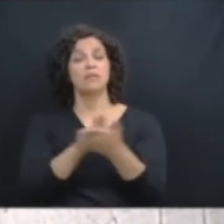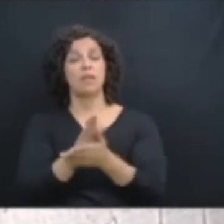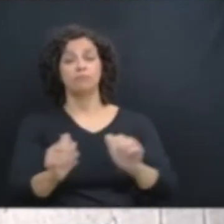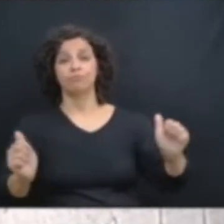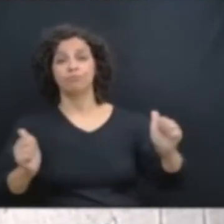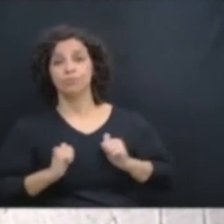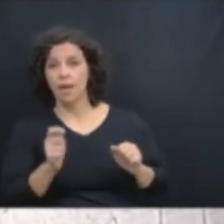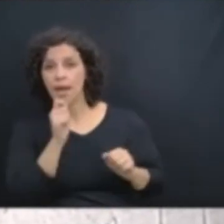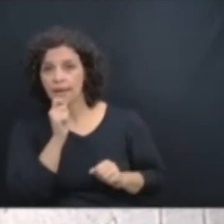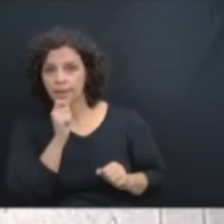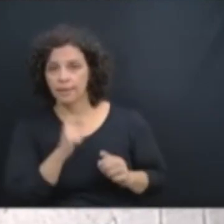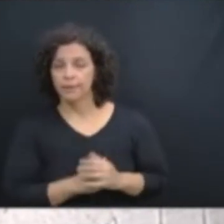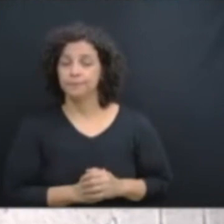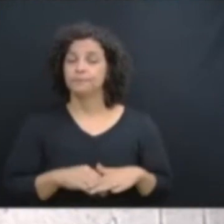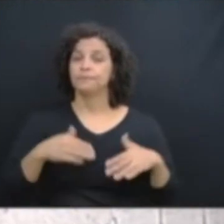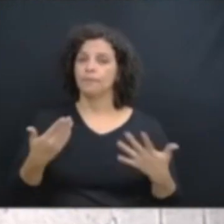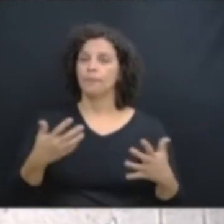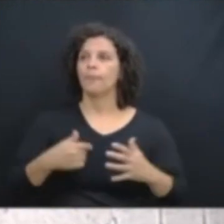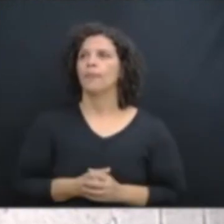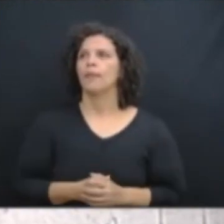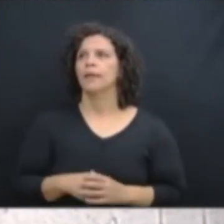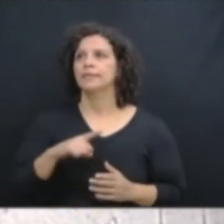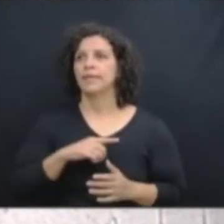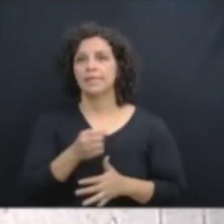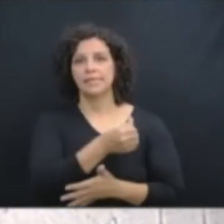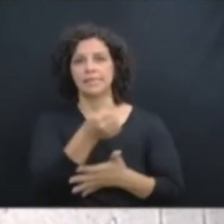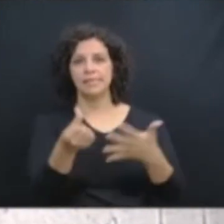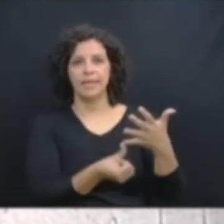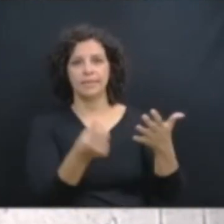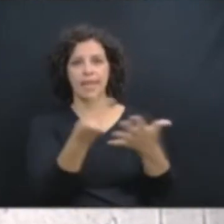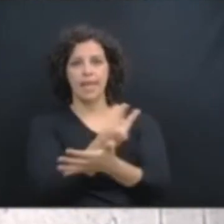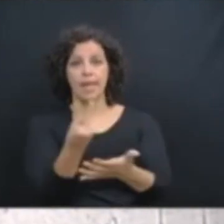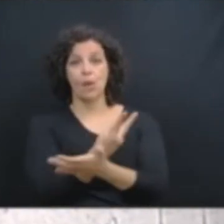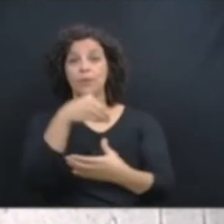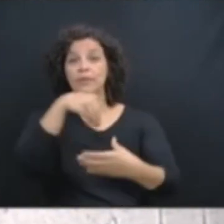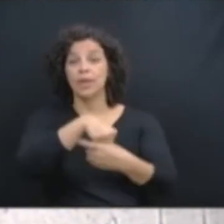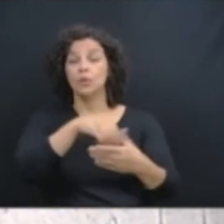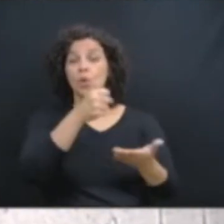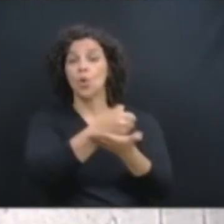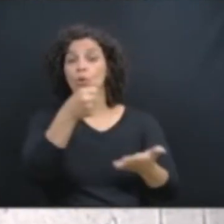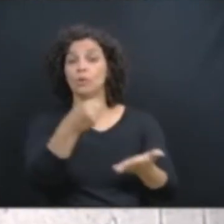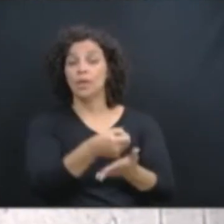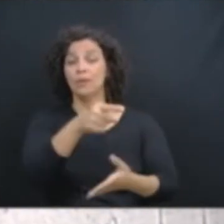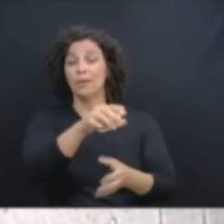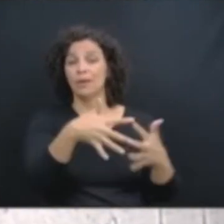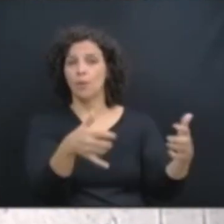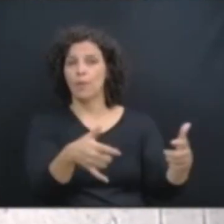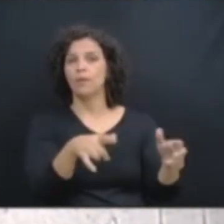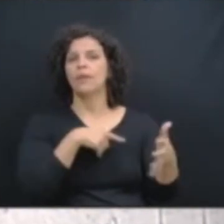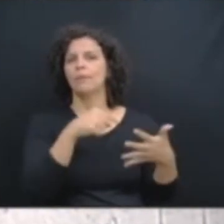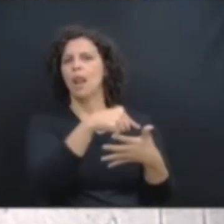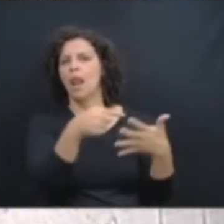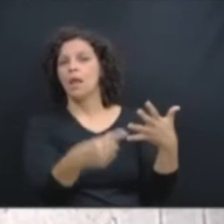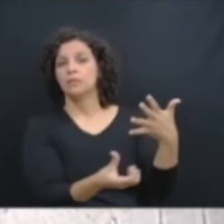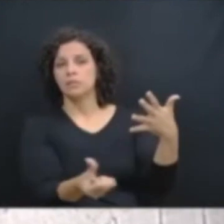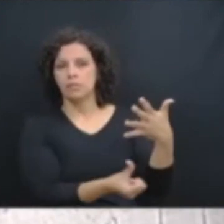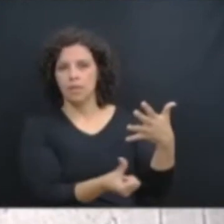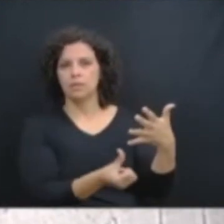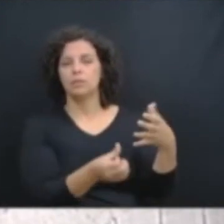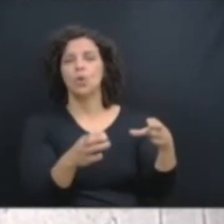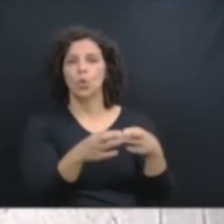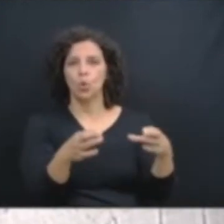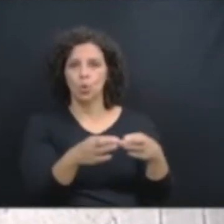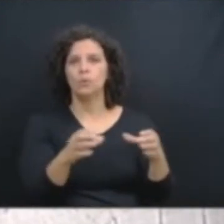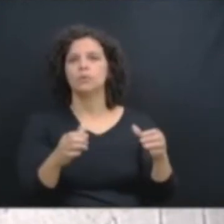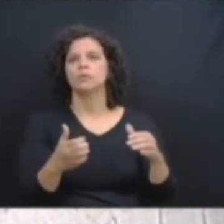agora. Então, são 6 irregularidades, 6 infrações elencadas pela Frente Parlamentar